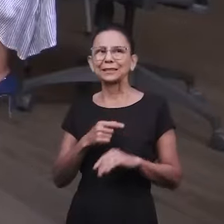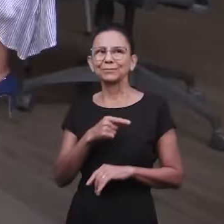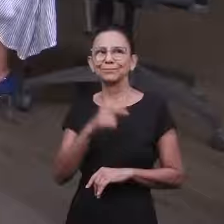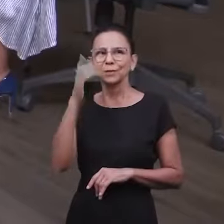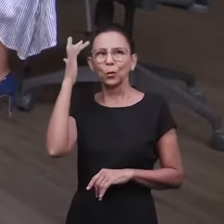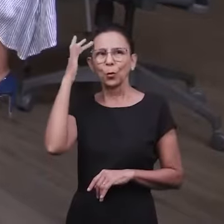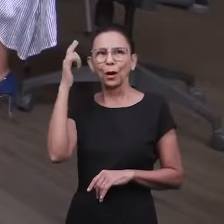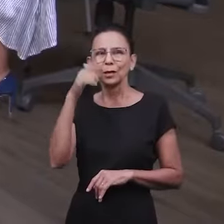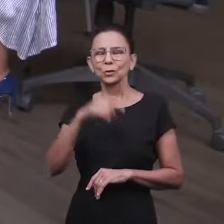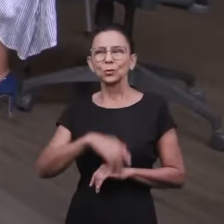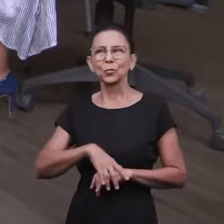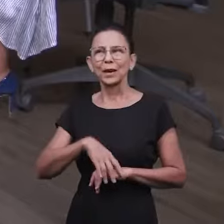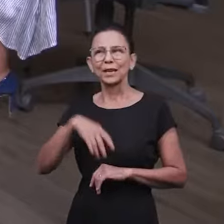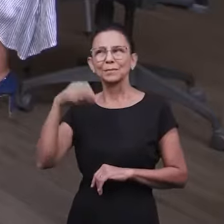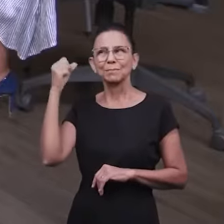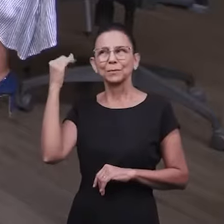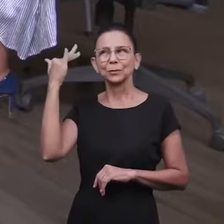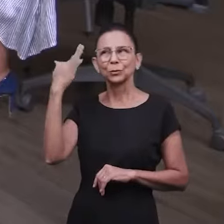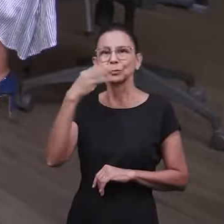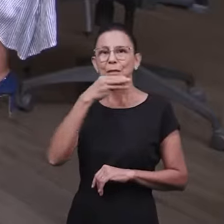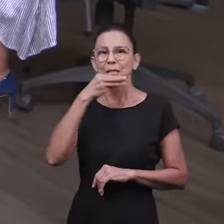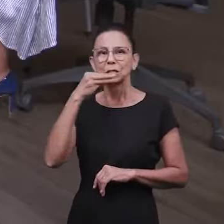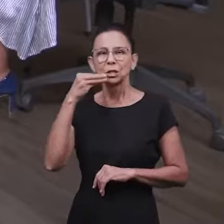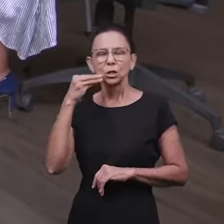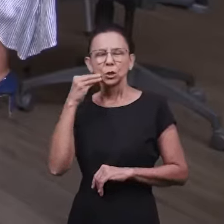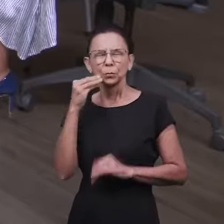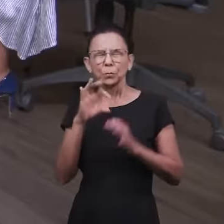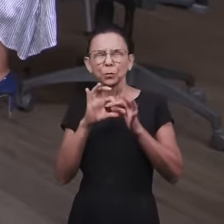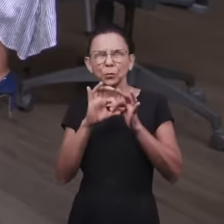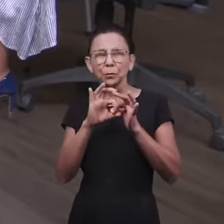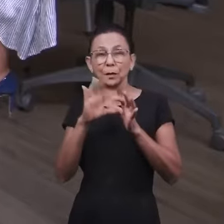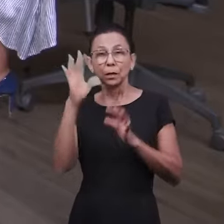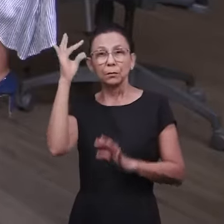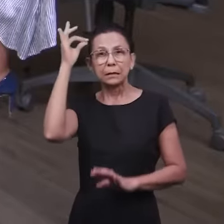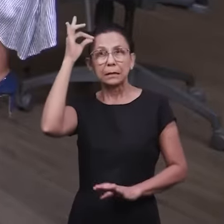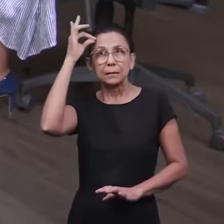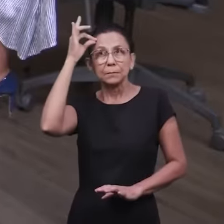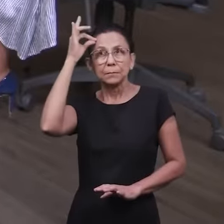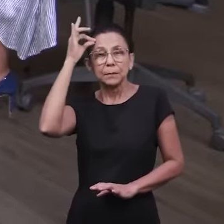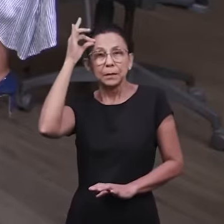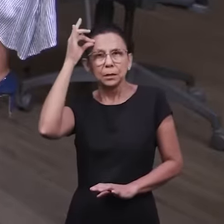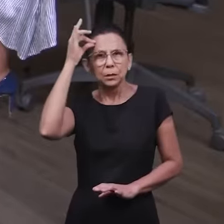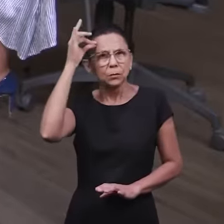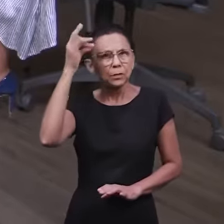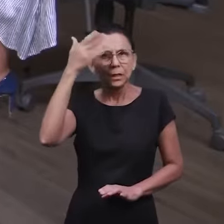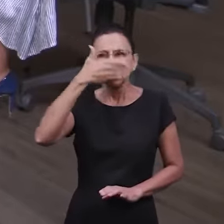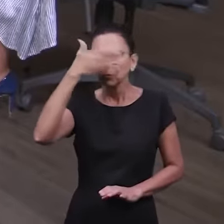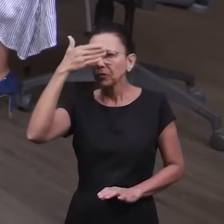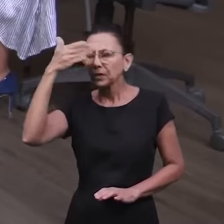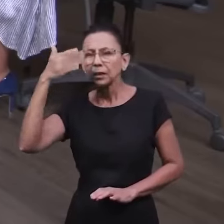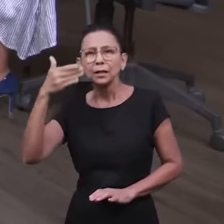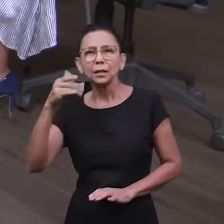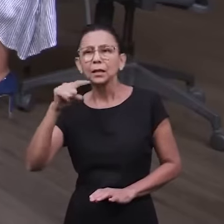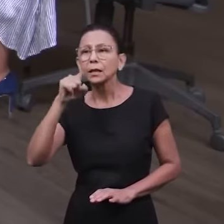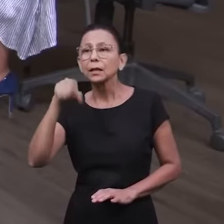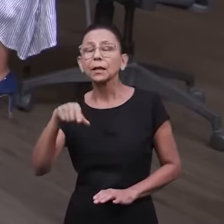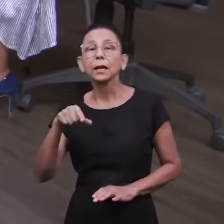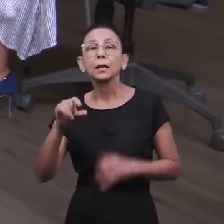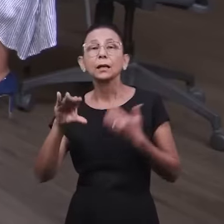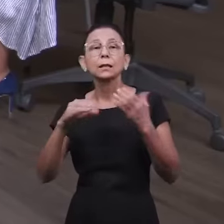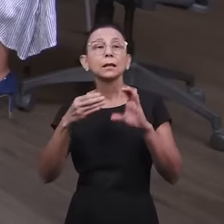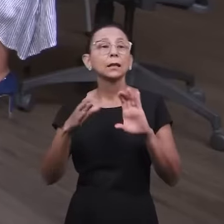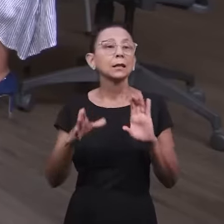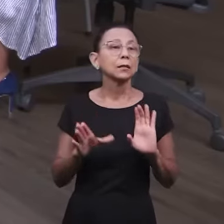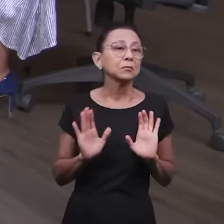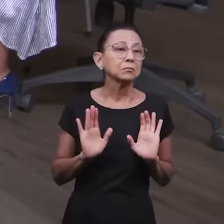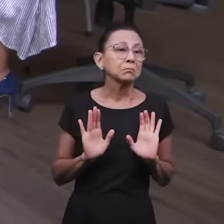irmã deve estar... Porque ela estava muito no espírito. E assim, no meio, ninguém sabia quem era. No meio daquele ginásio,